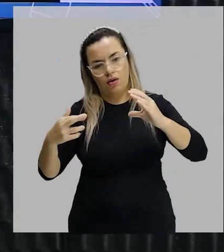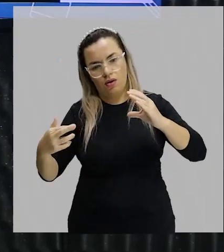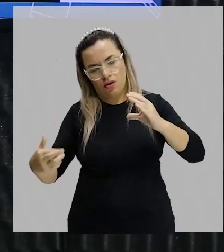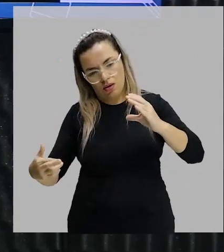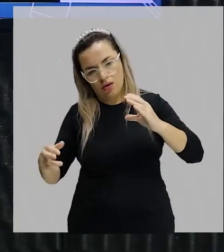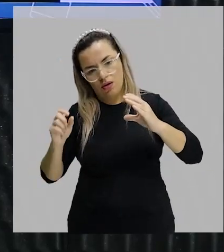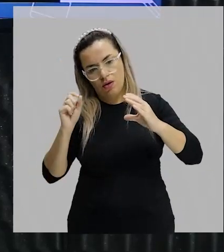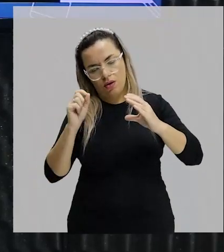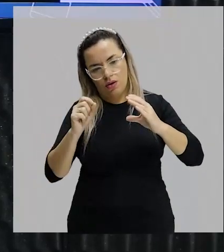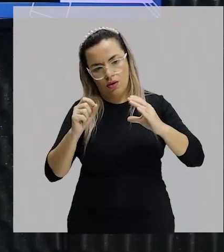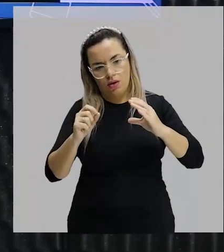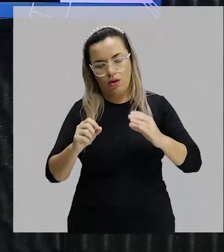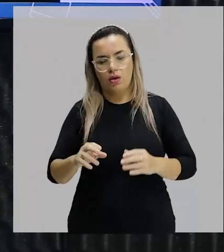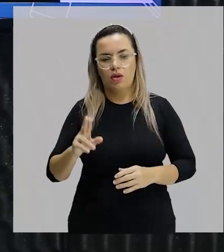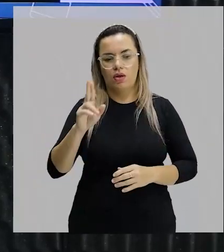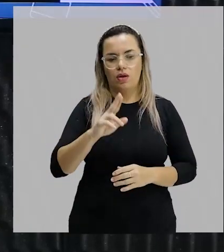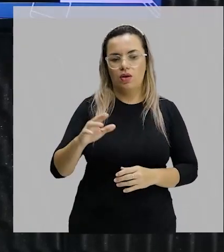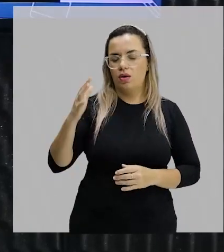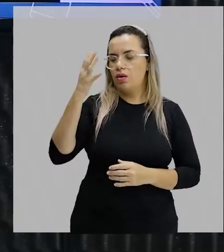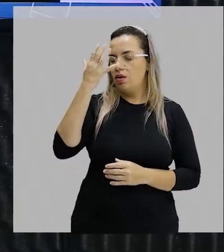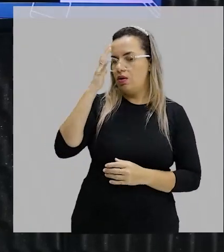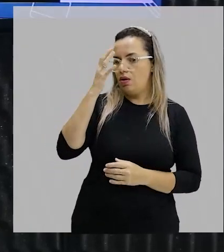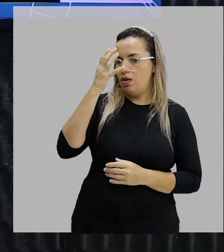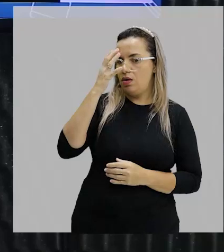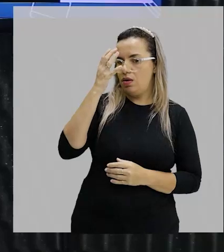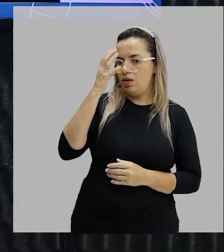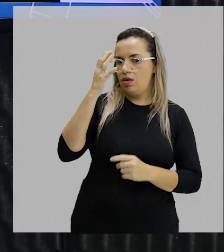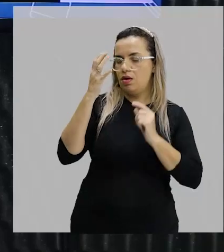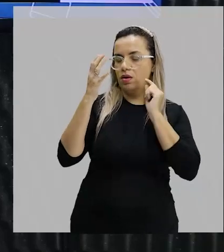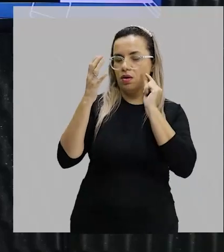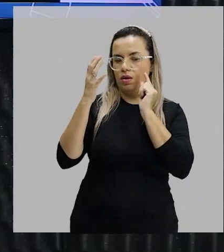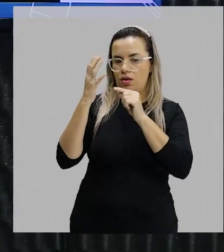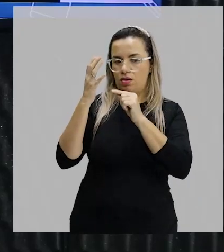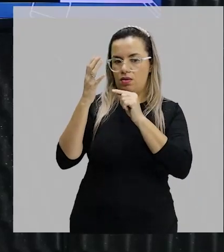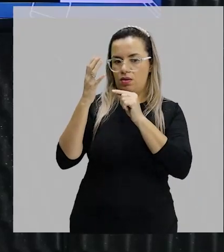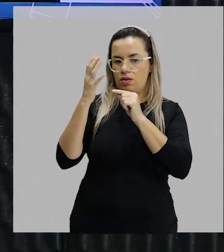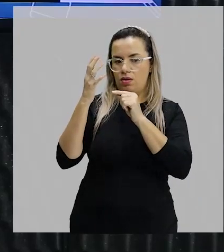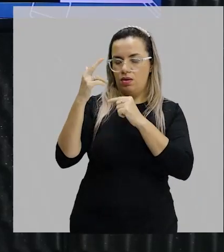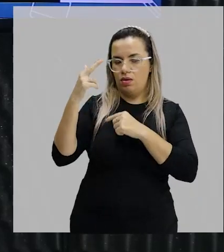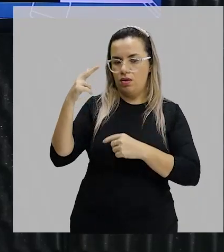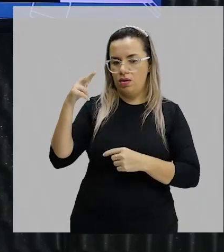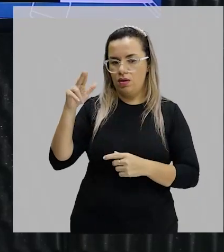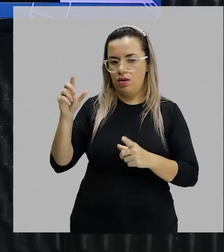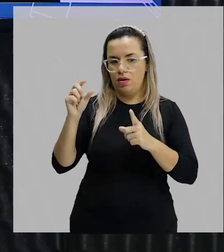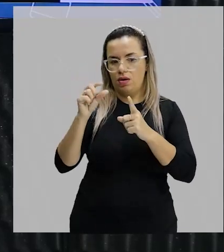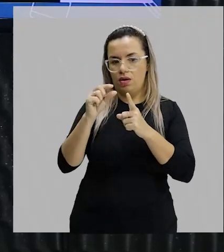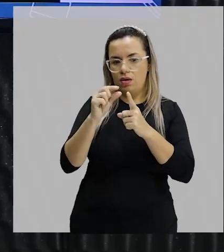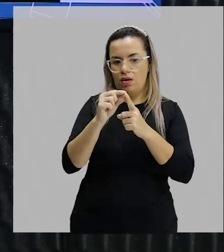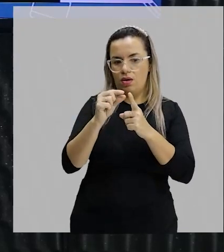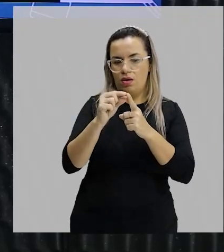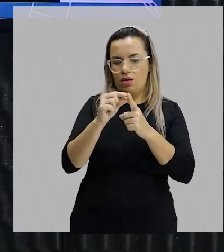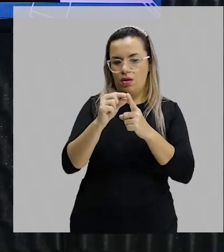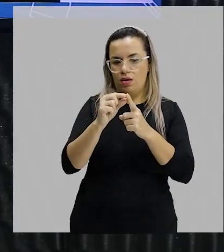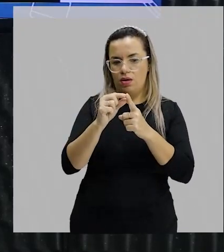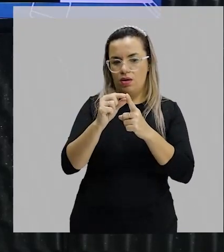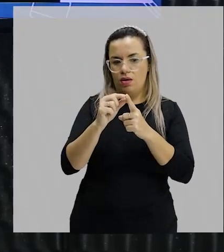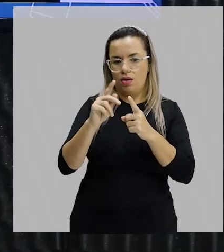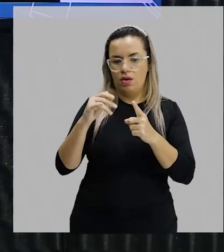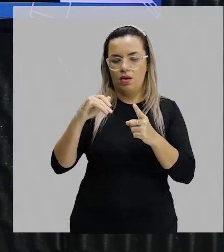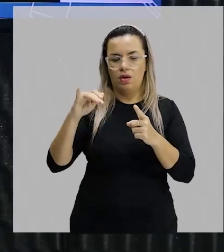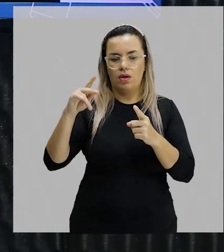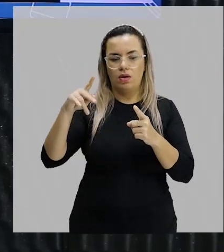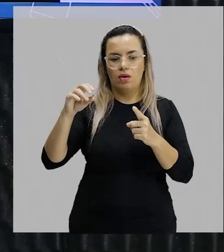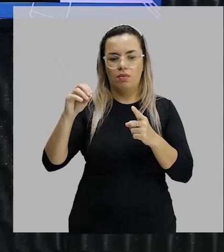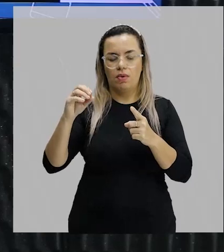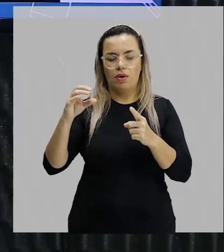personagens da comédia dell'arte que usam máscaras, e a palavra máscara, na verdade, vem, né, da palavra Hipócrates, que